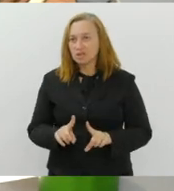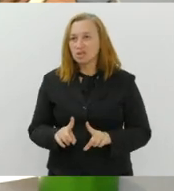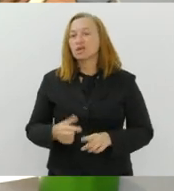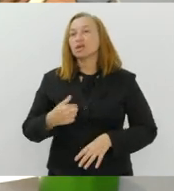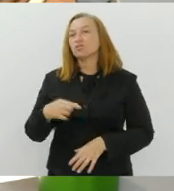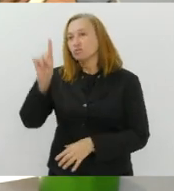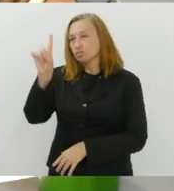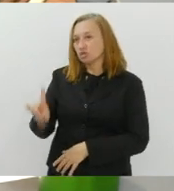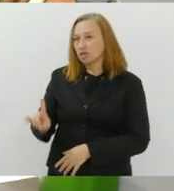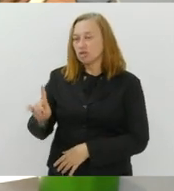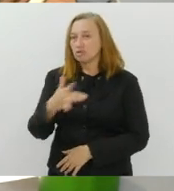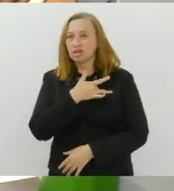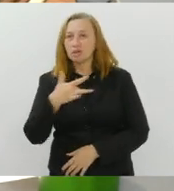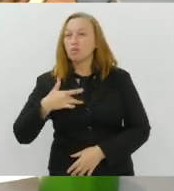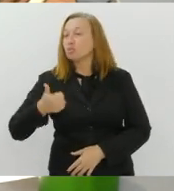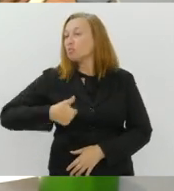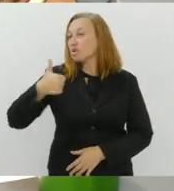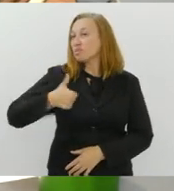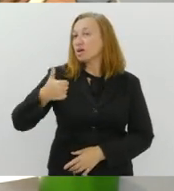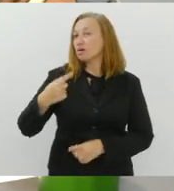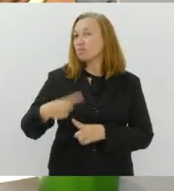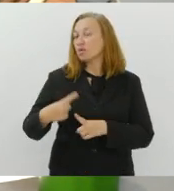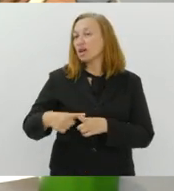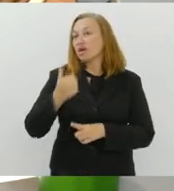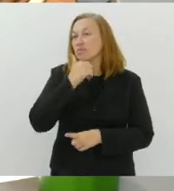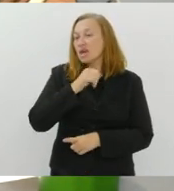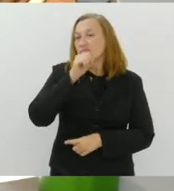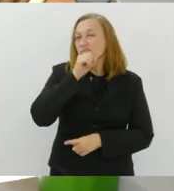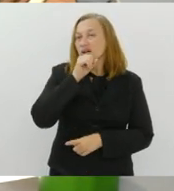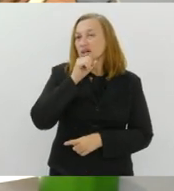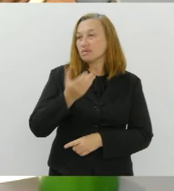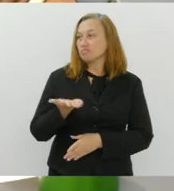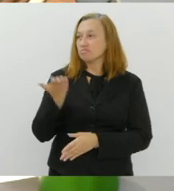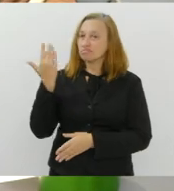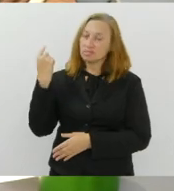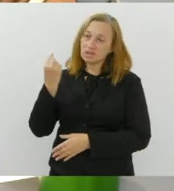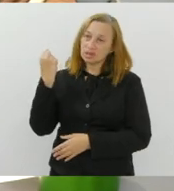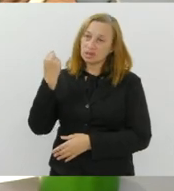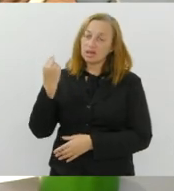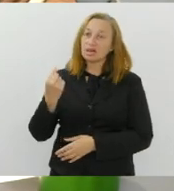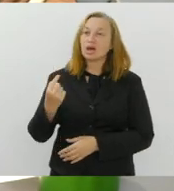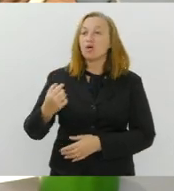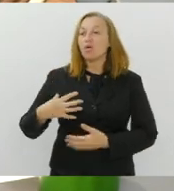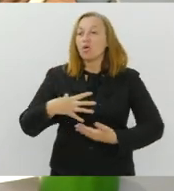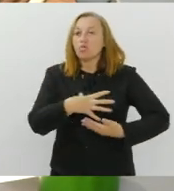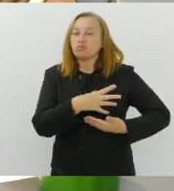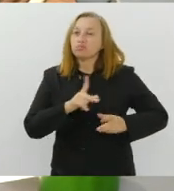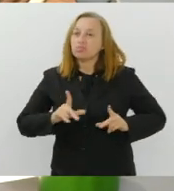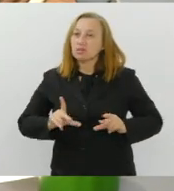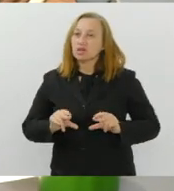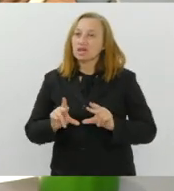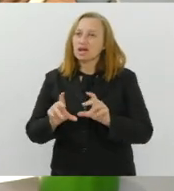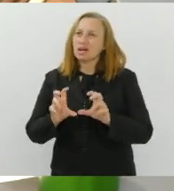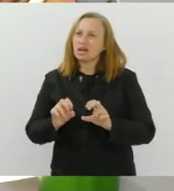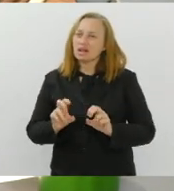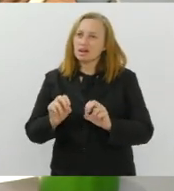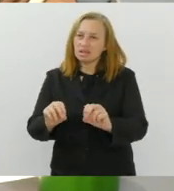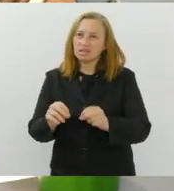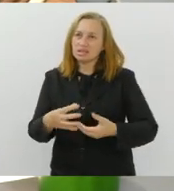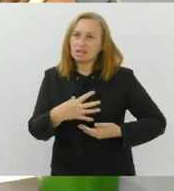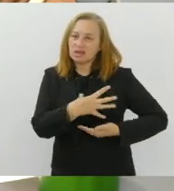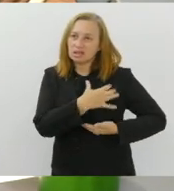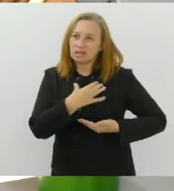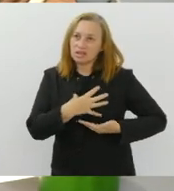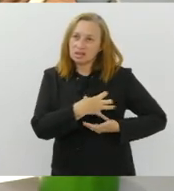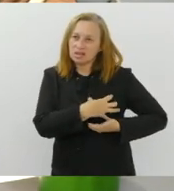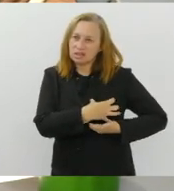da saúde, primeiramente porque minha mãe, que está ali atrás, teve o câncer de mama, inclusive está agora no segundo momento, que está enfrentando